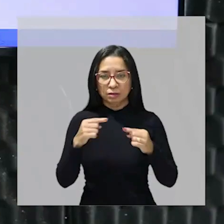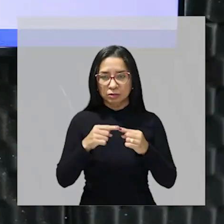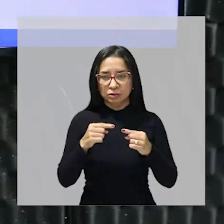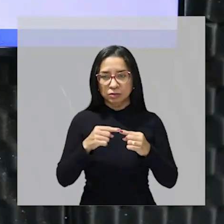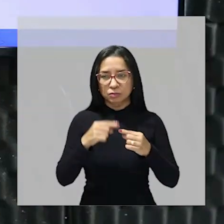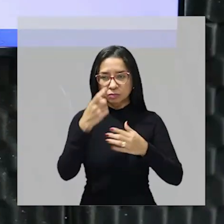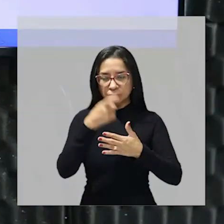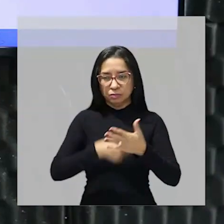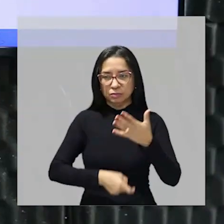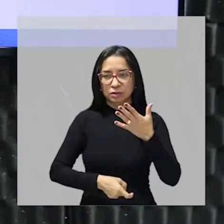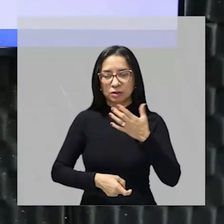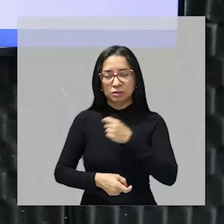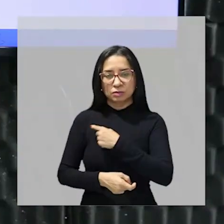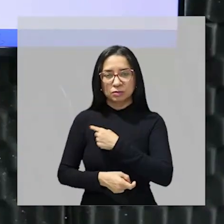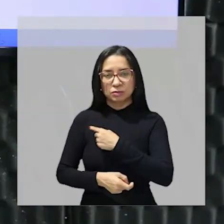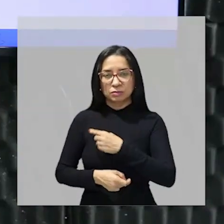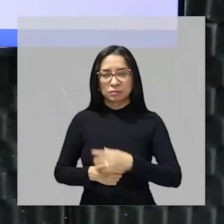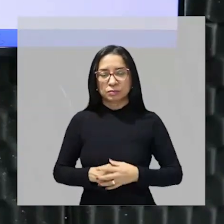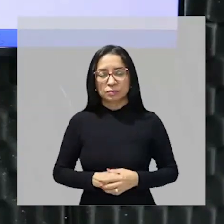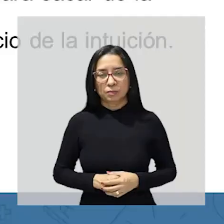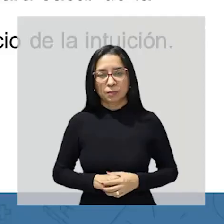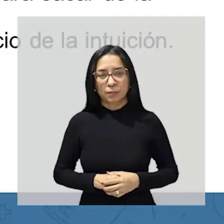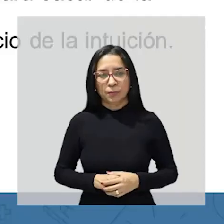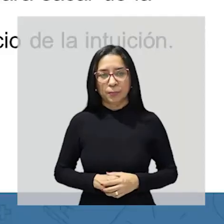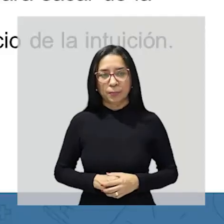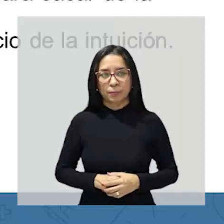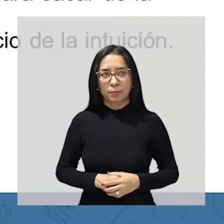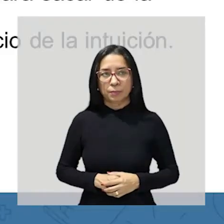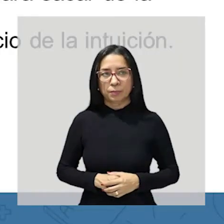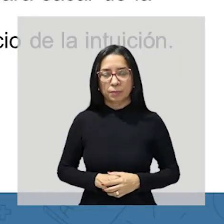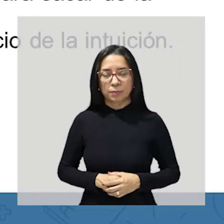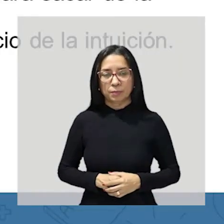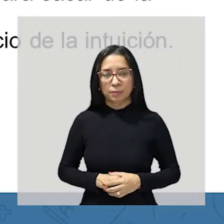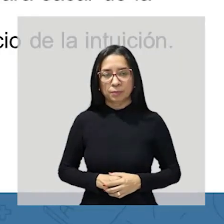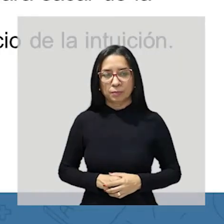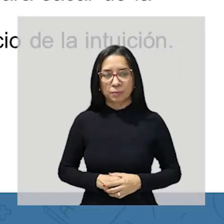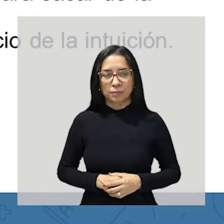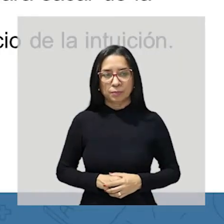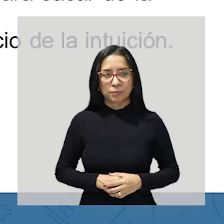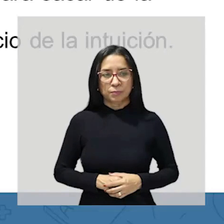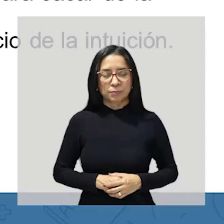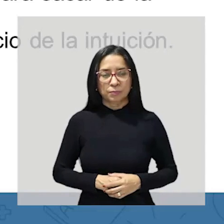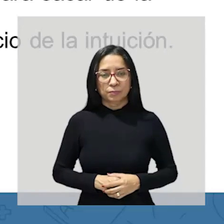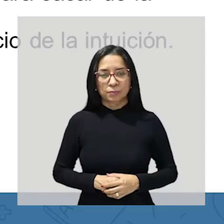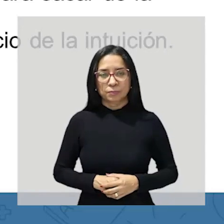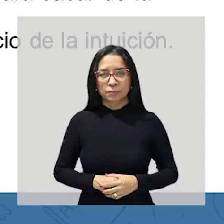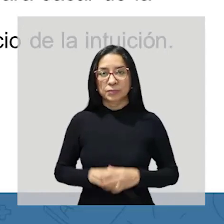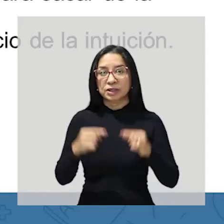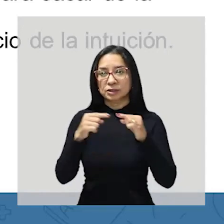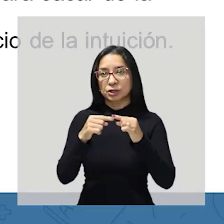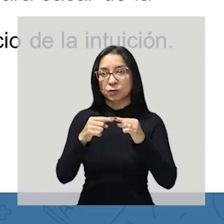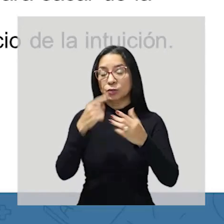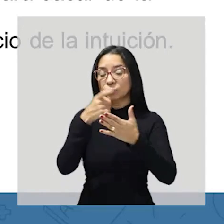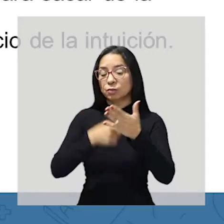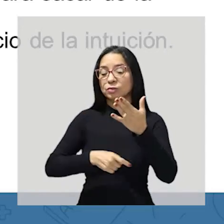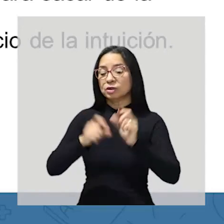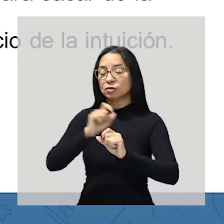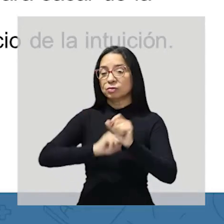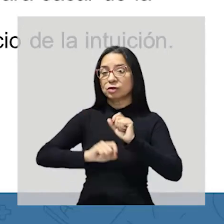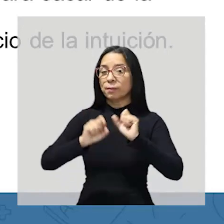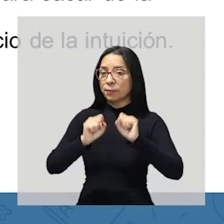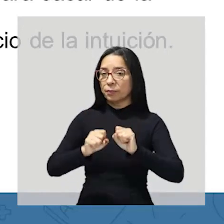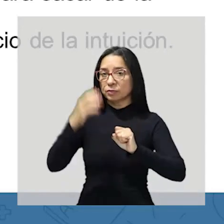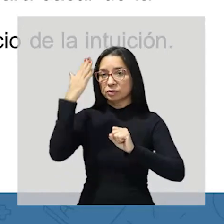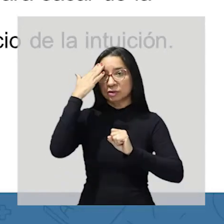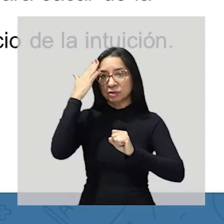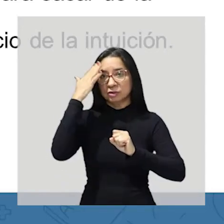o texto, se compreende que... Aí eu tenho as alternativas. O que ele quer? De acordo com o texto, o que dá para a gente